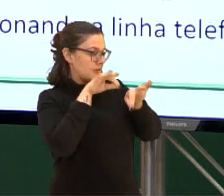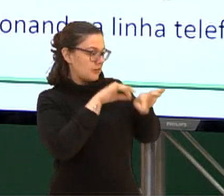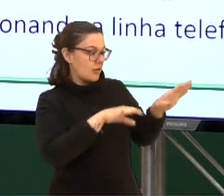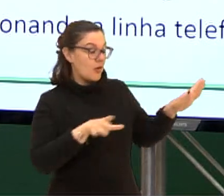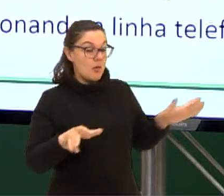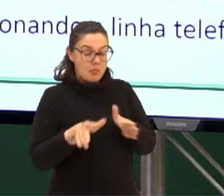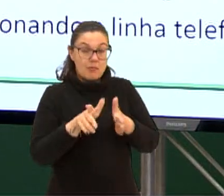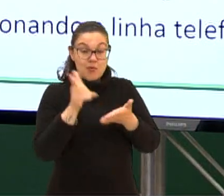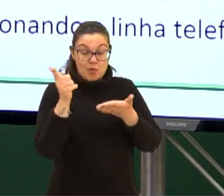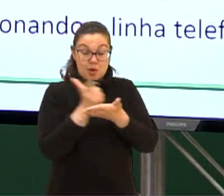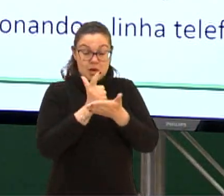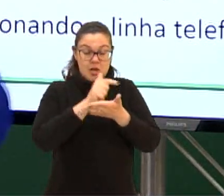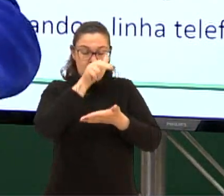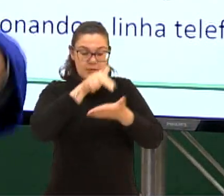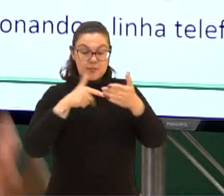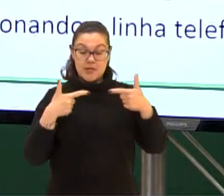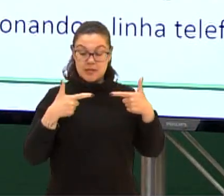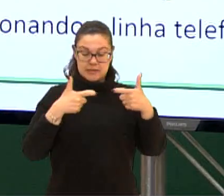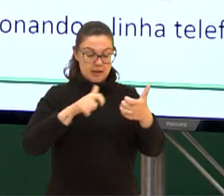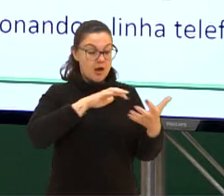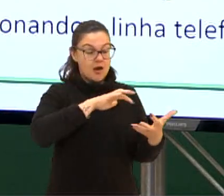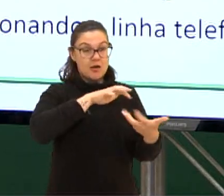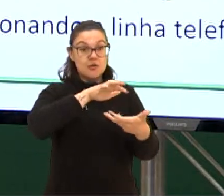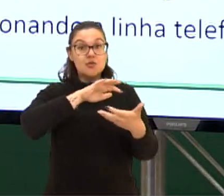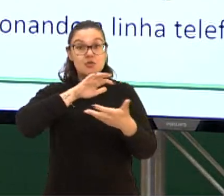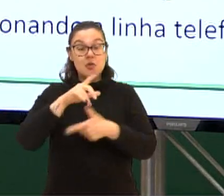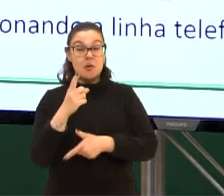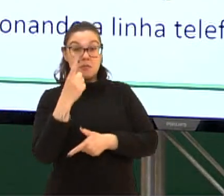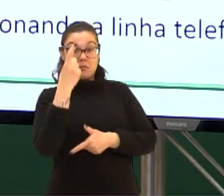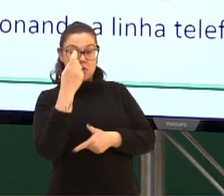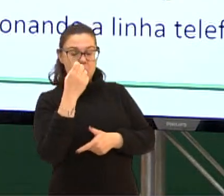obra de literatura chamada Guerra dos Mundos, de